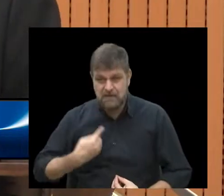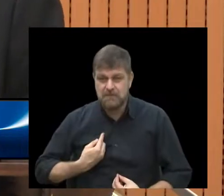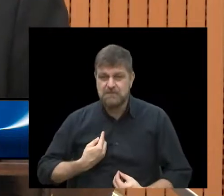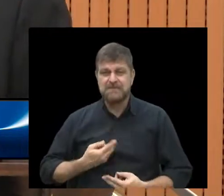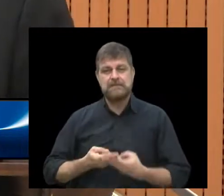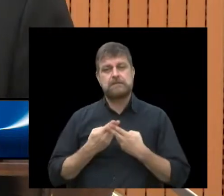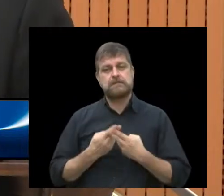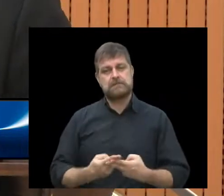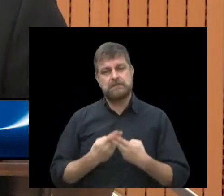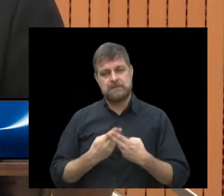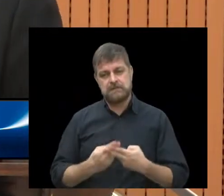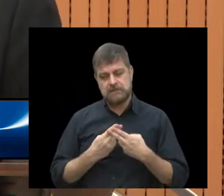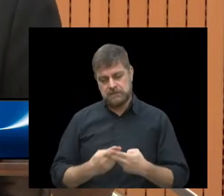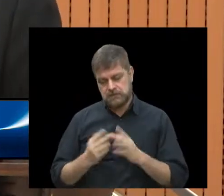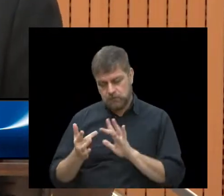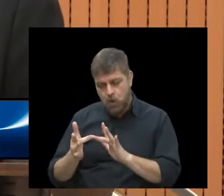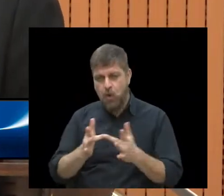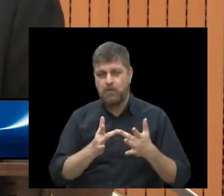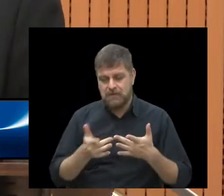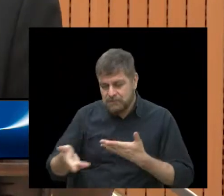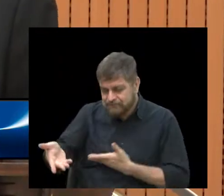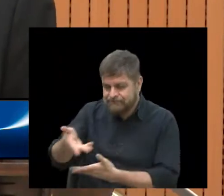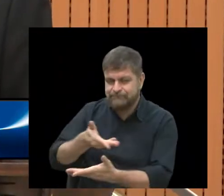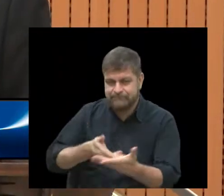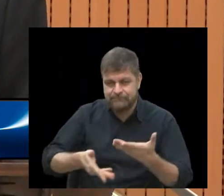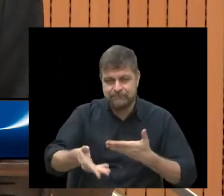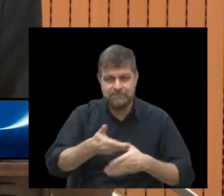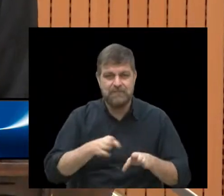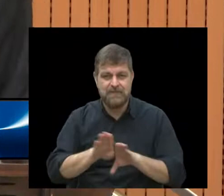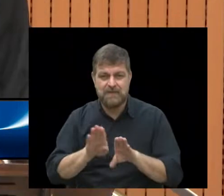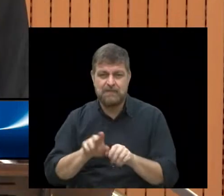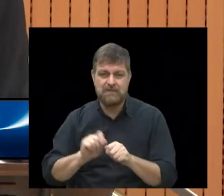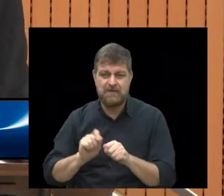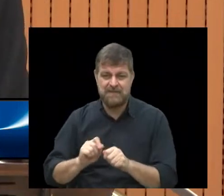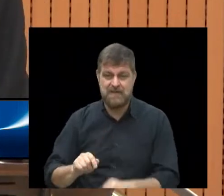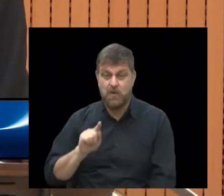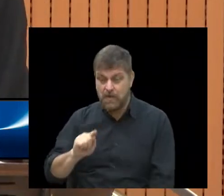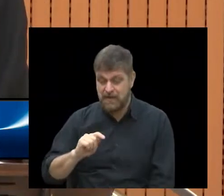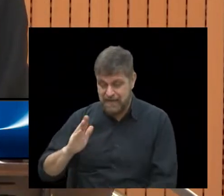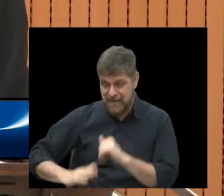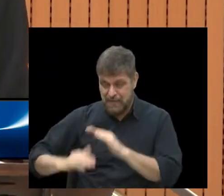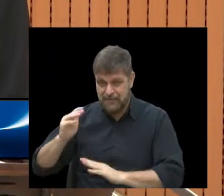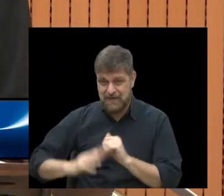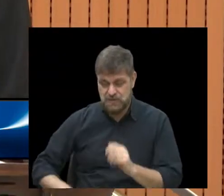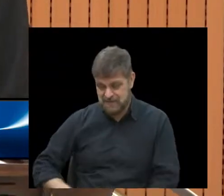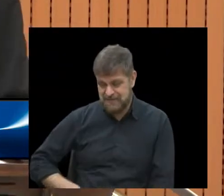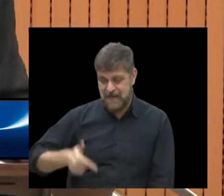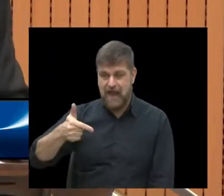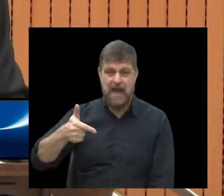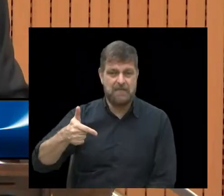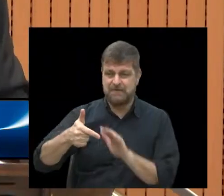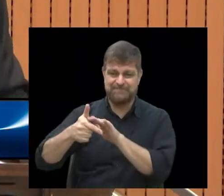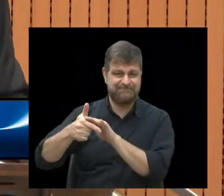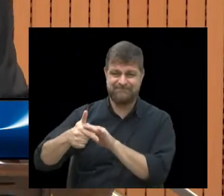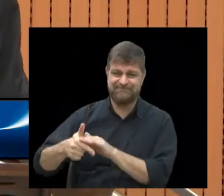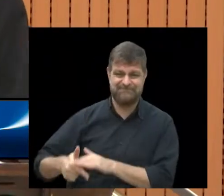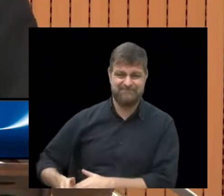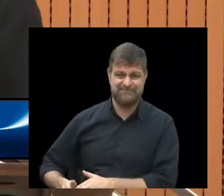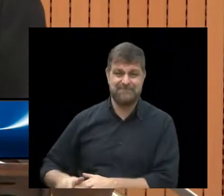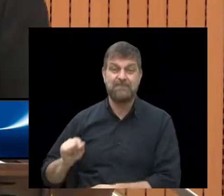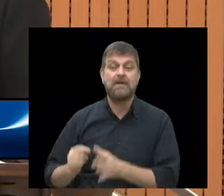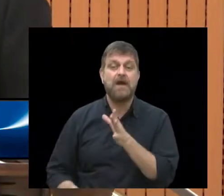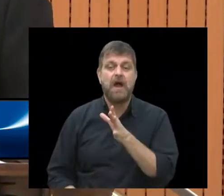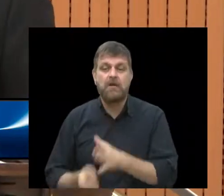tolerantes umas com as outras. E desarmar também no sentido concreto, porque o que provoca a